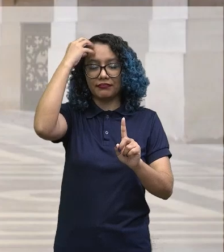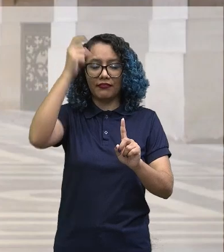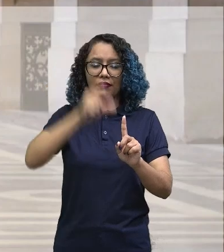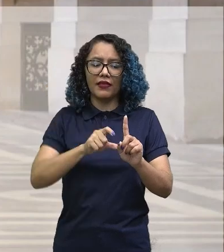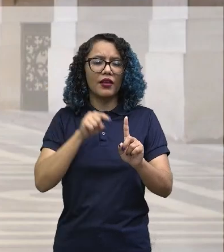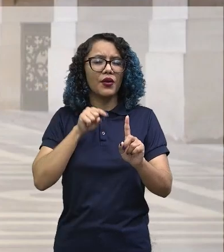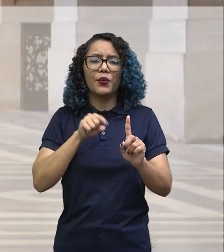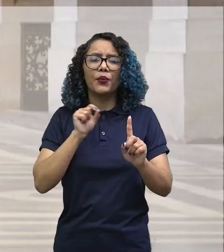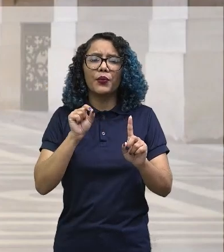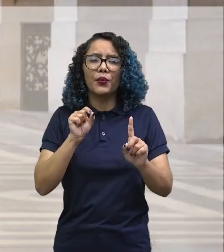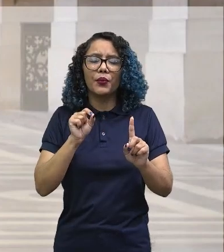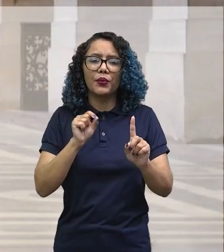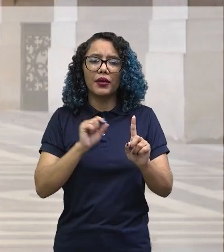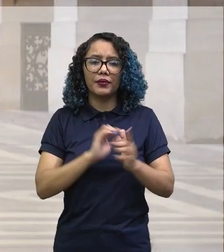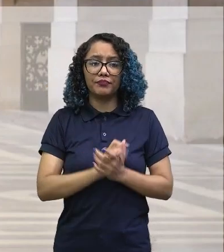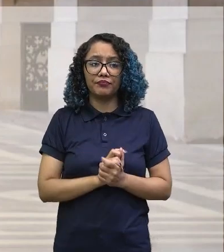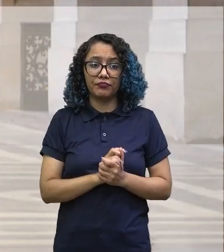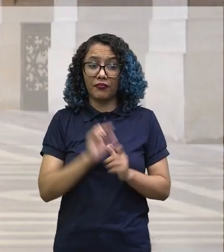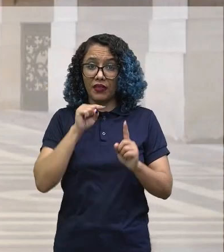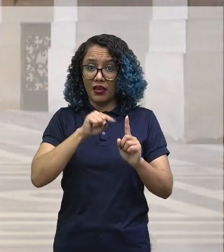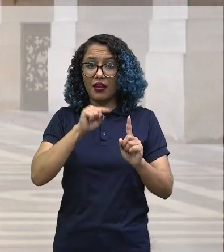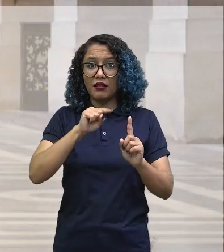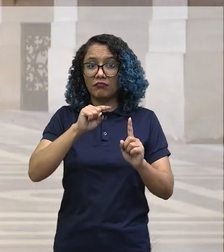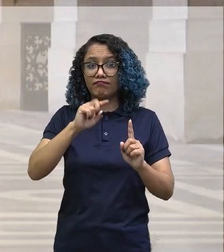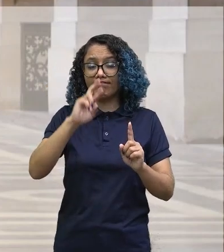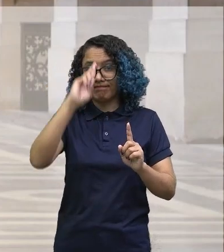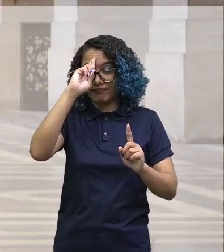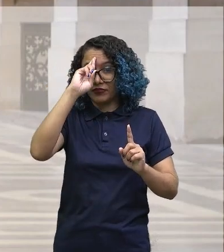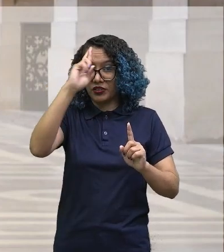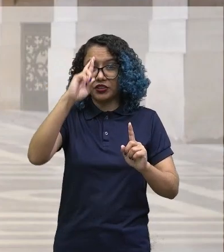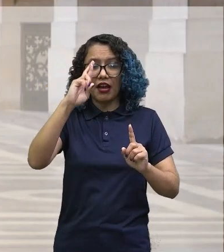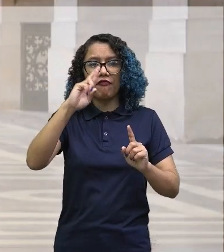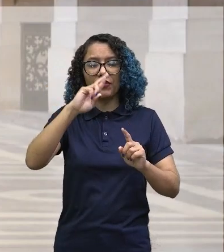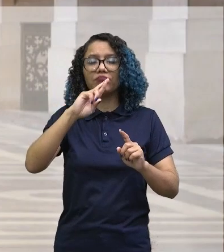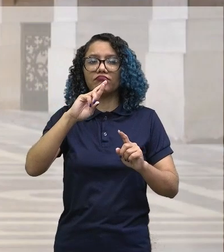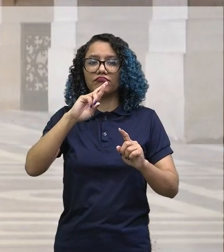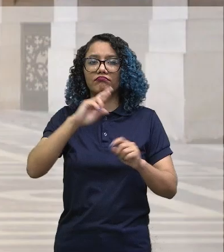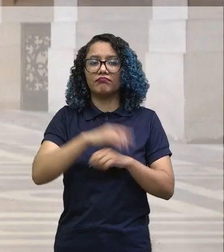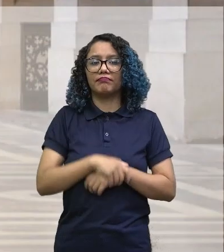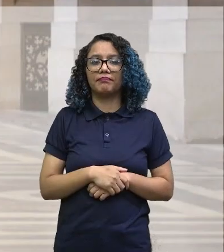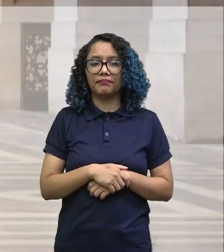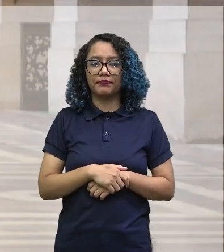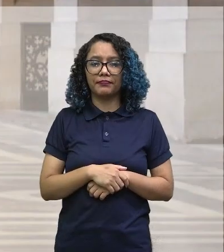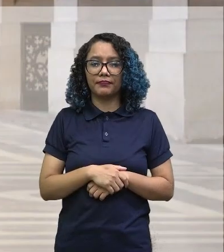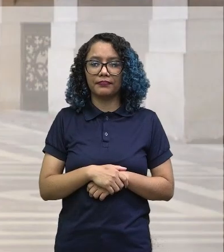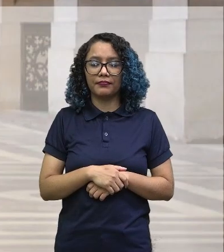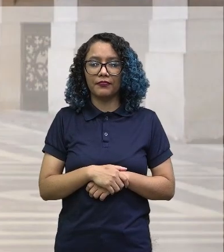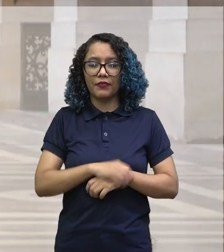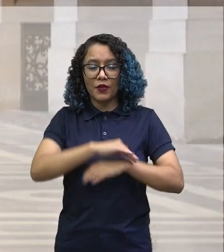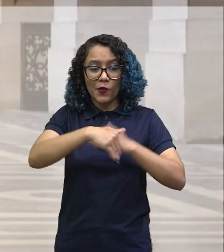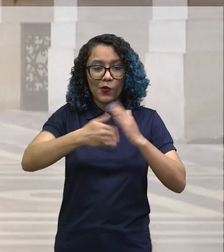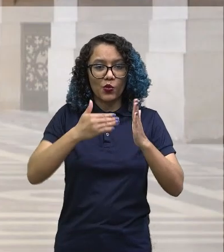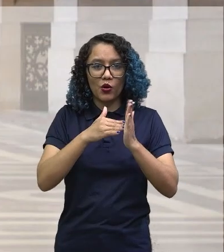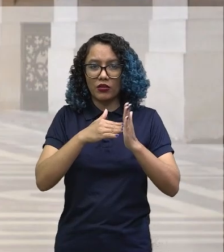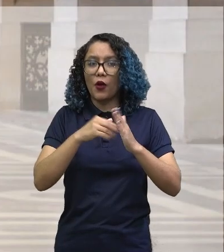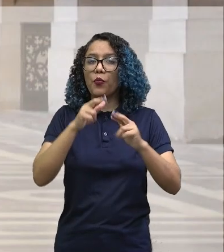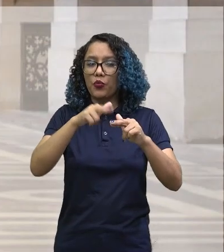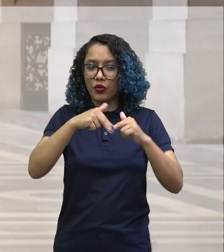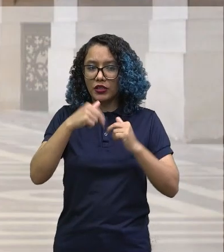rei, ele possuía autoridade absoluta, por isso aí desse termo absolutismo,